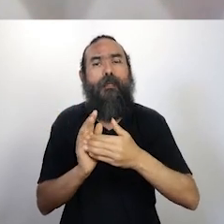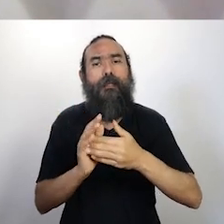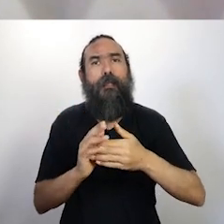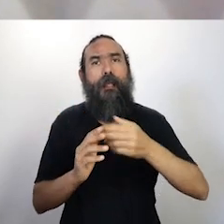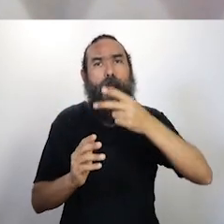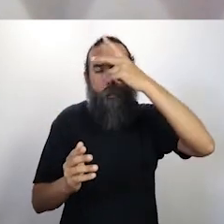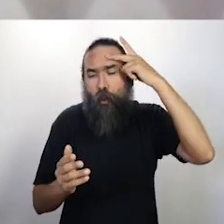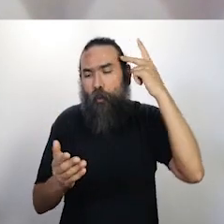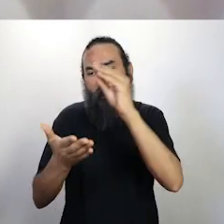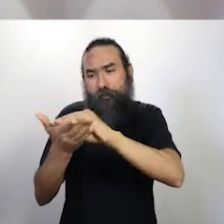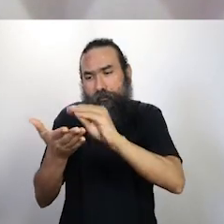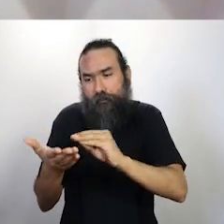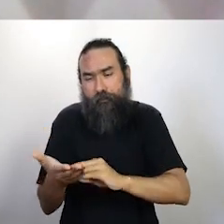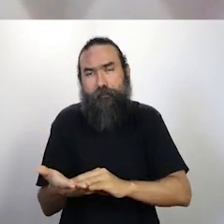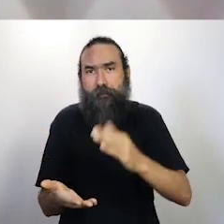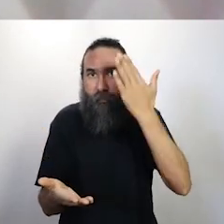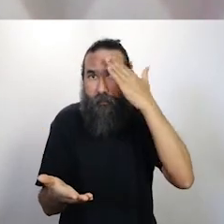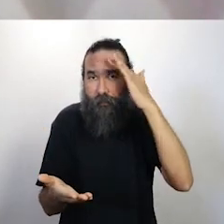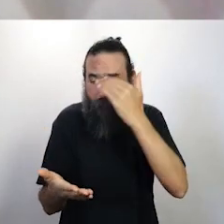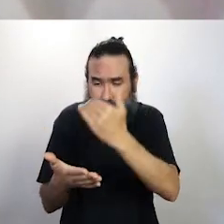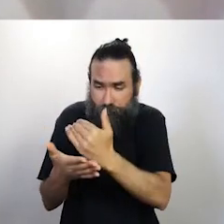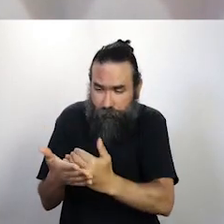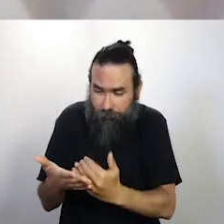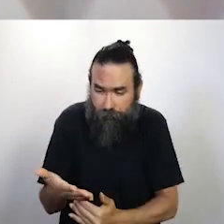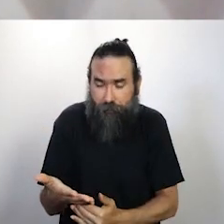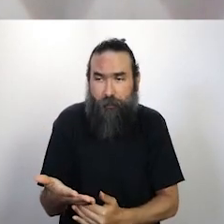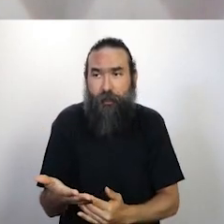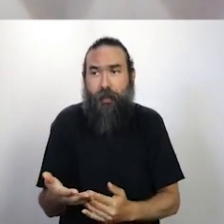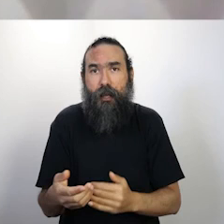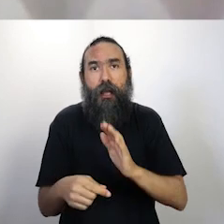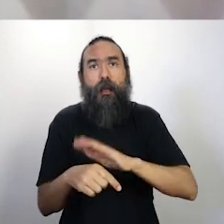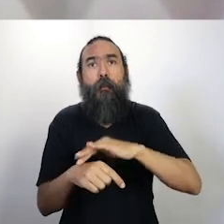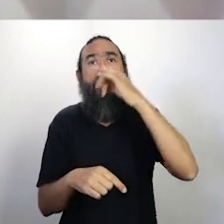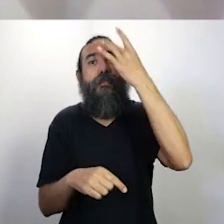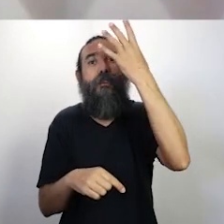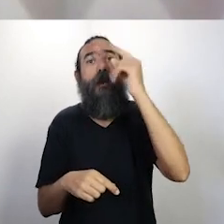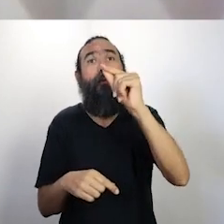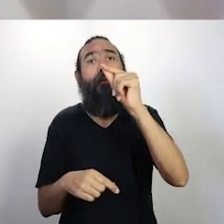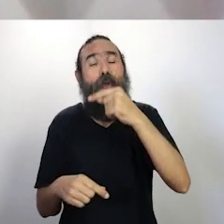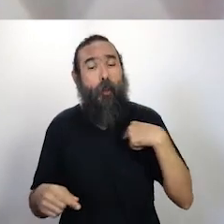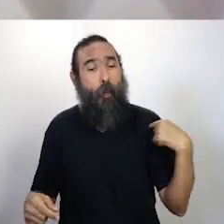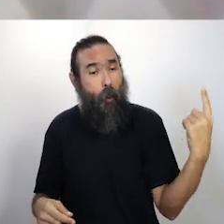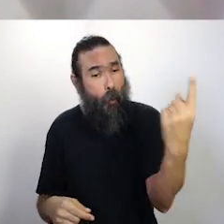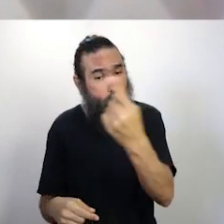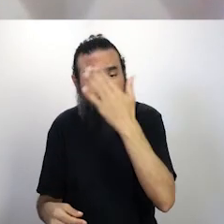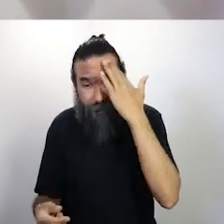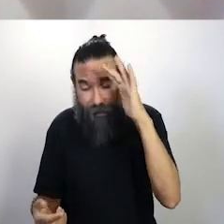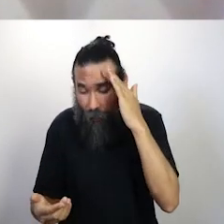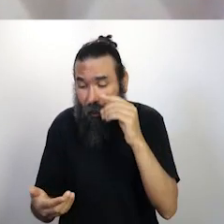a gente teria mesmo como medir isso ter indicadores mais